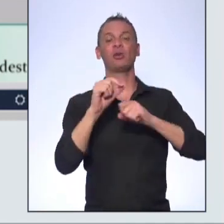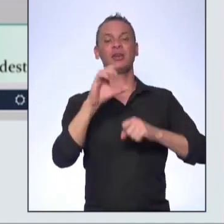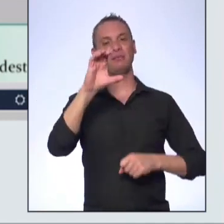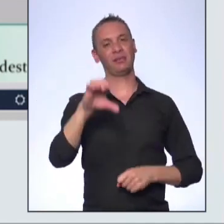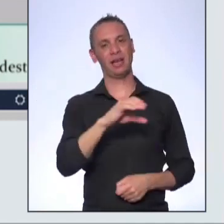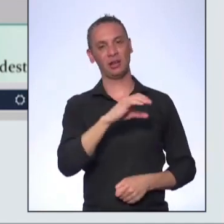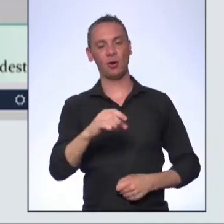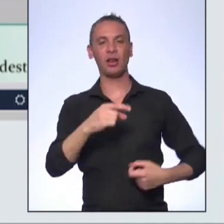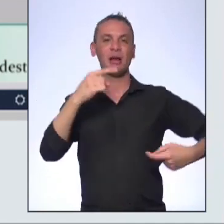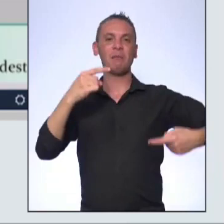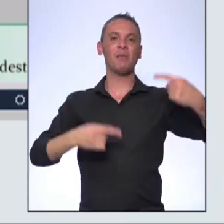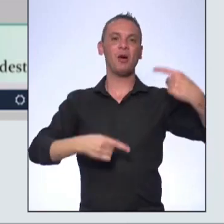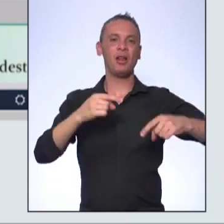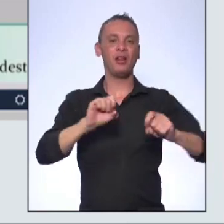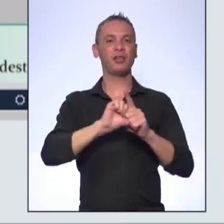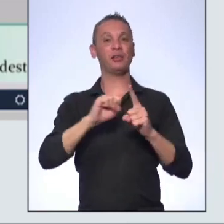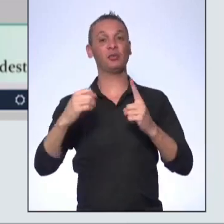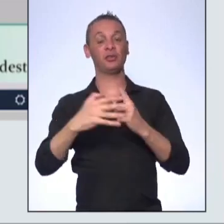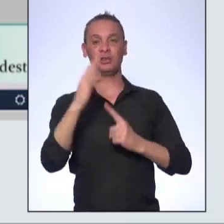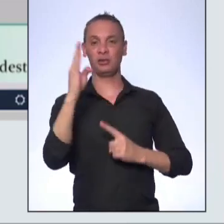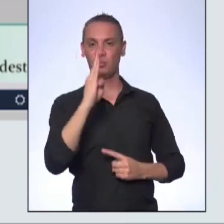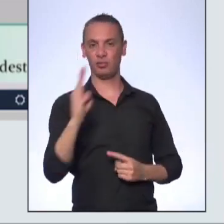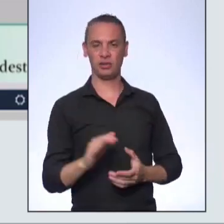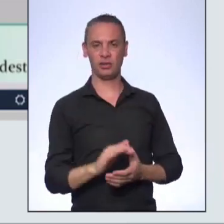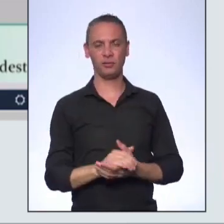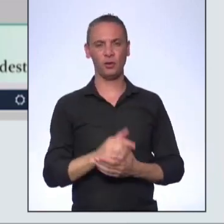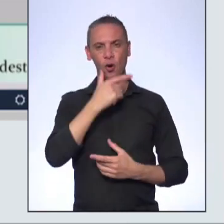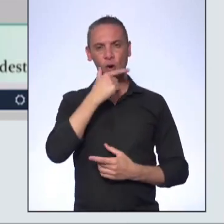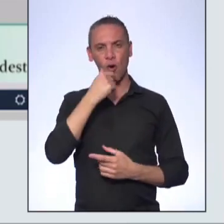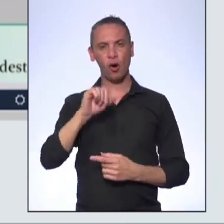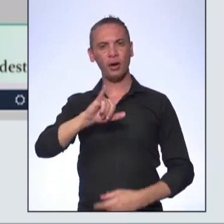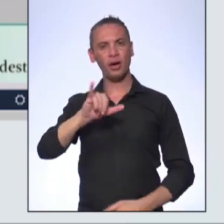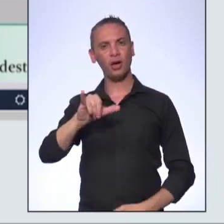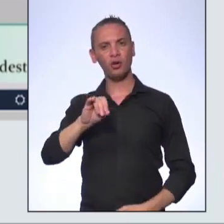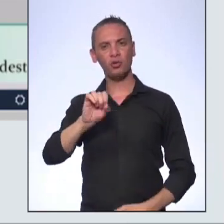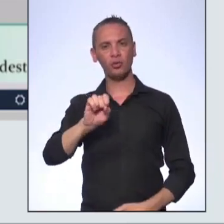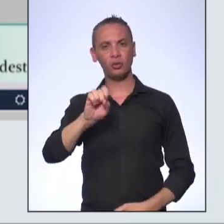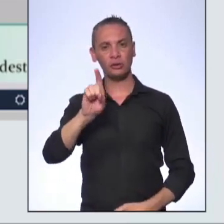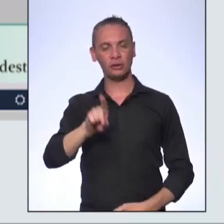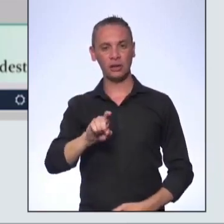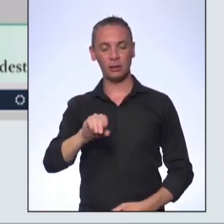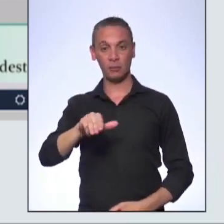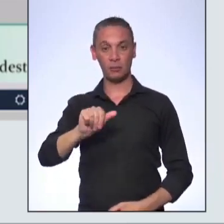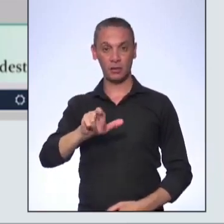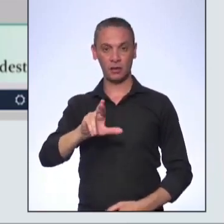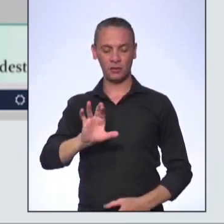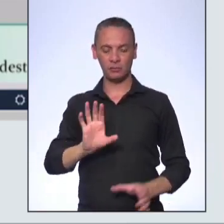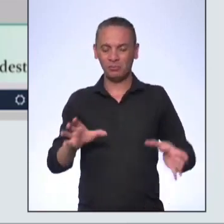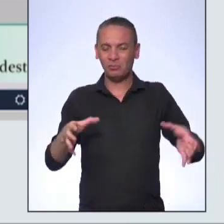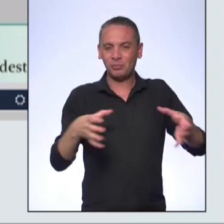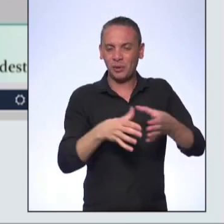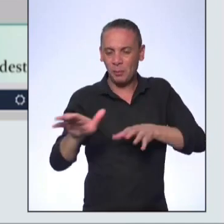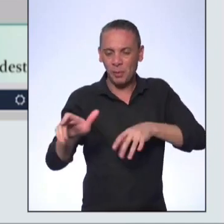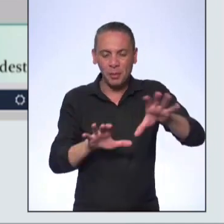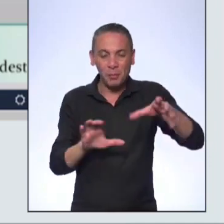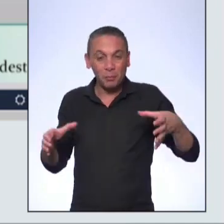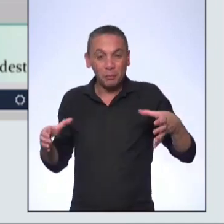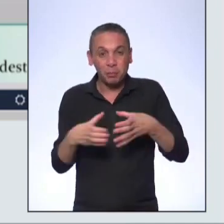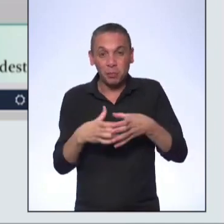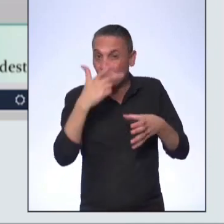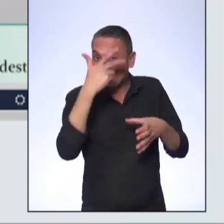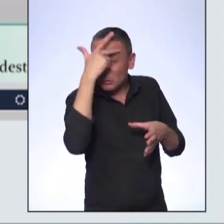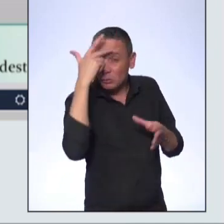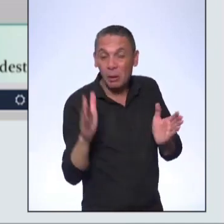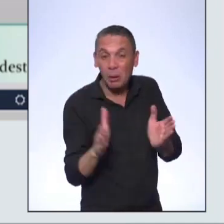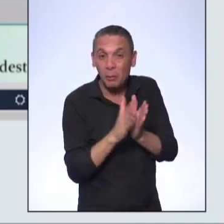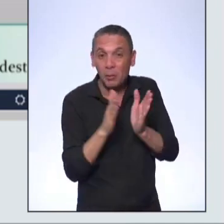e na sociedade brasileira. José Maria reuniu uma significativa população de sertanejos pobres, próxima ao município